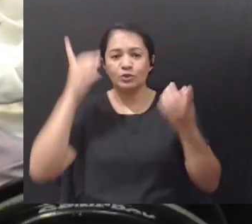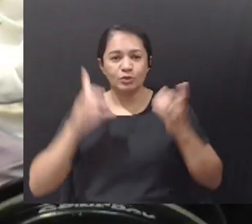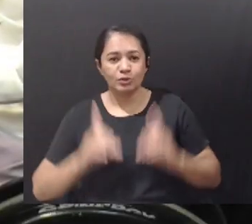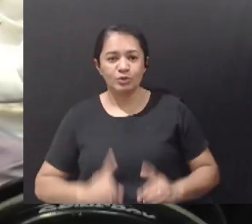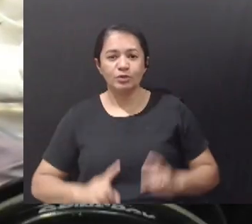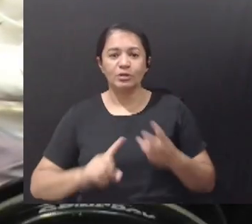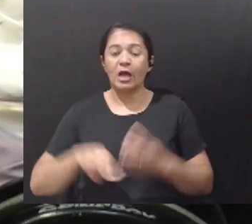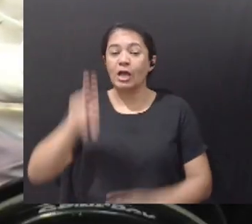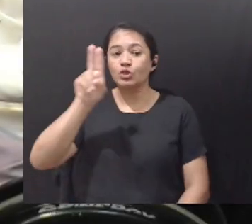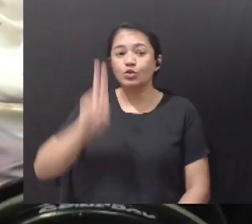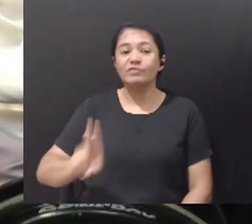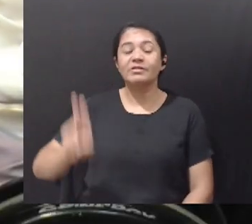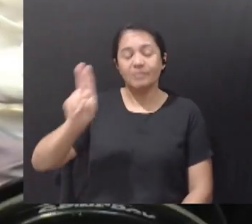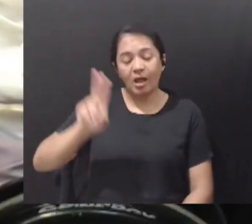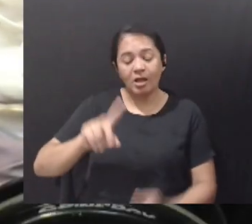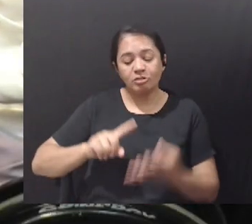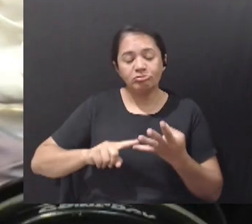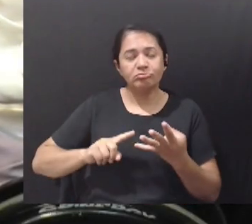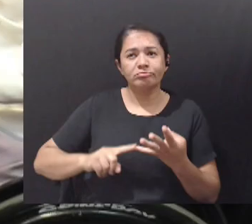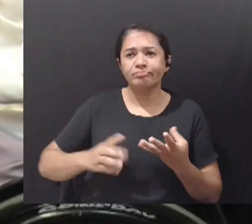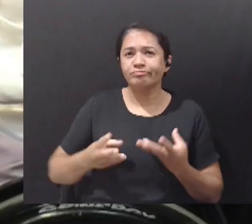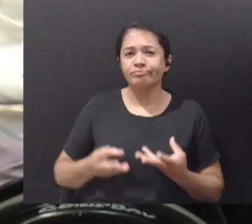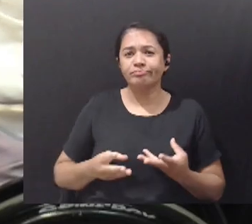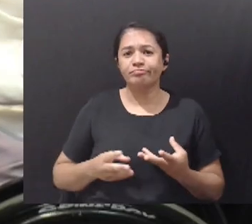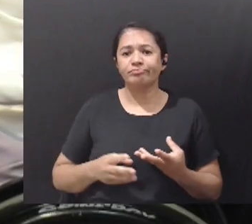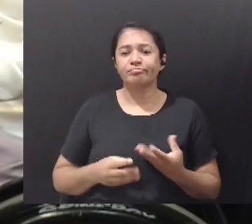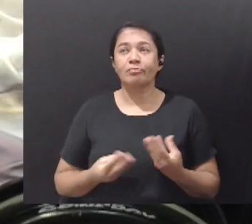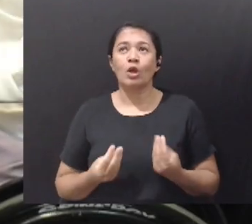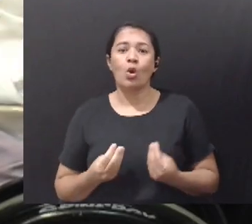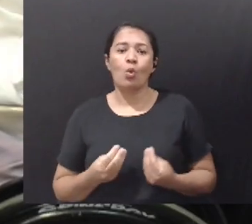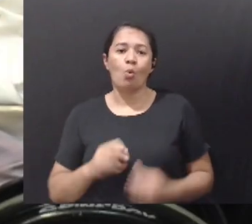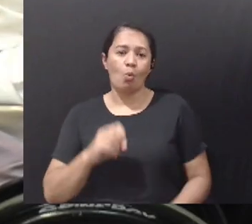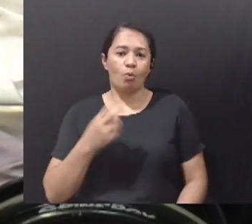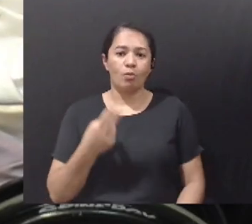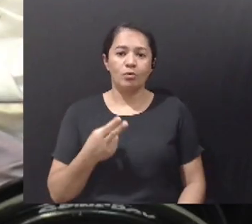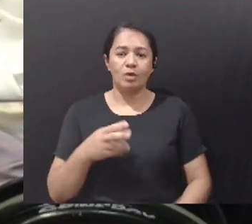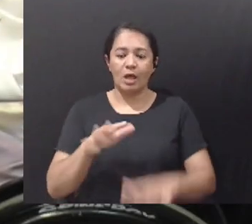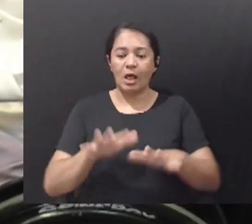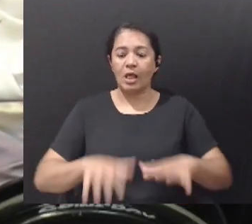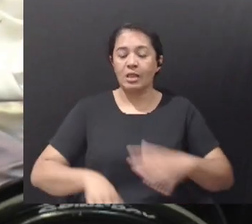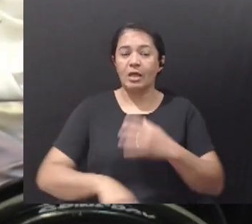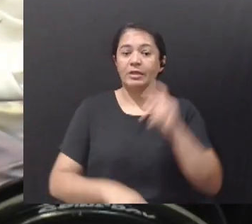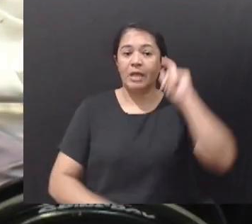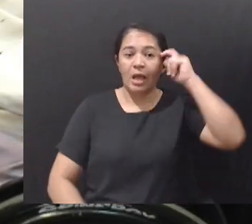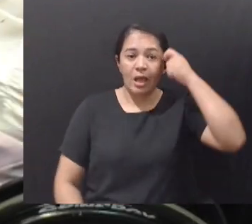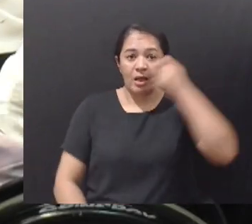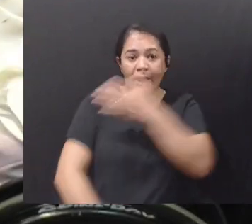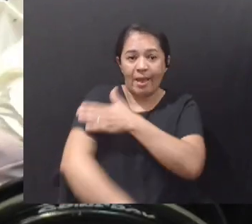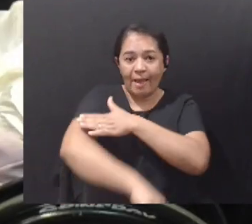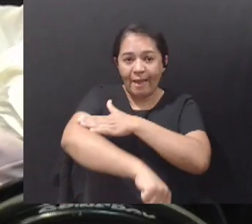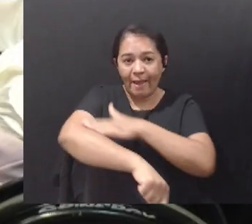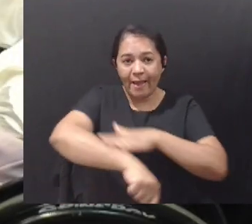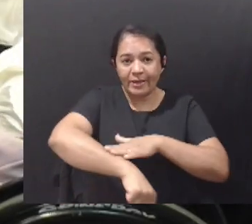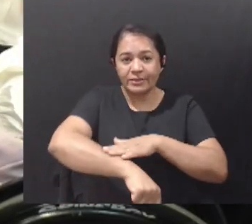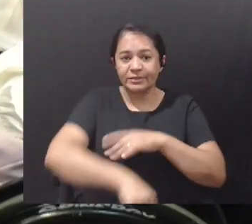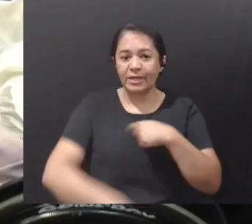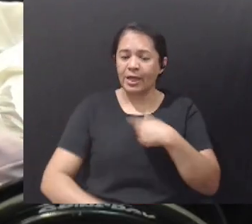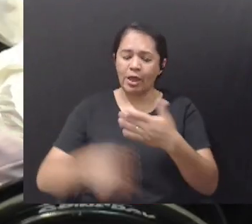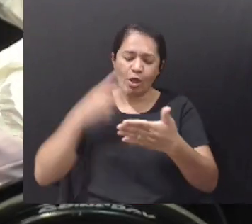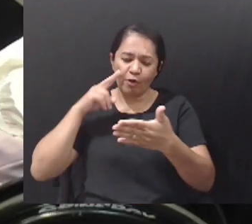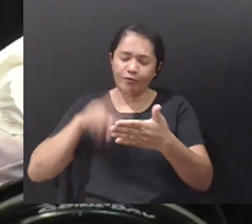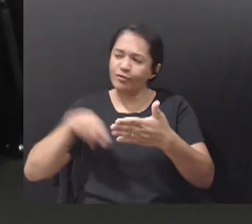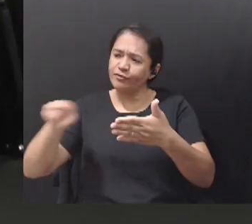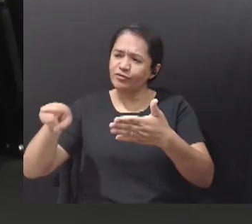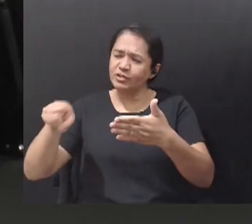as universidades, ou para pensar a questão racial. Ou seja, nós chamamos... Inclusive, eu vi aqui, olha, você era, na